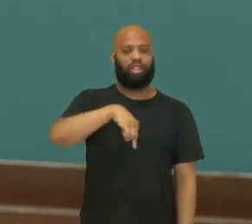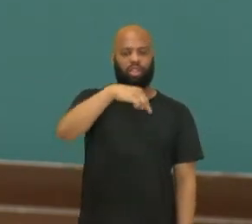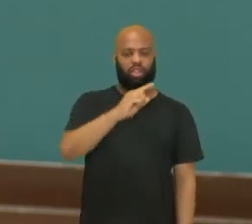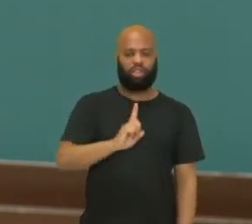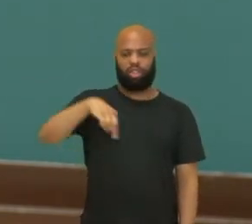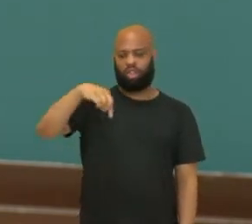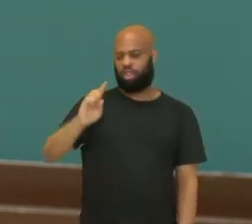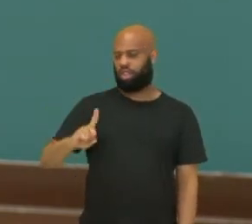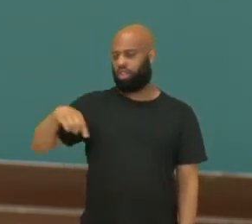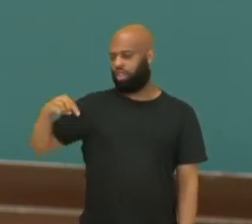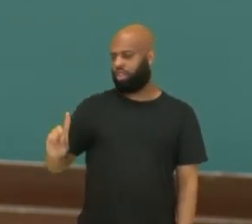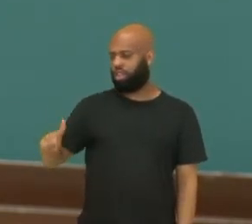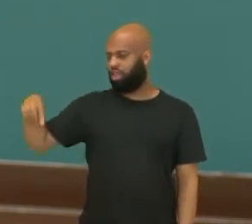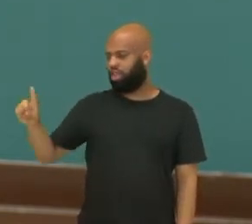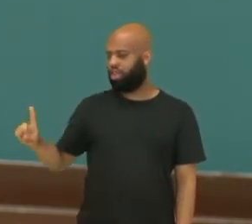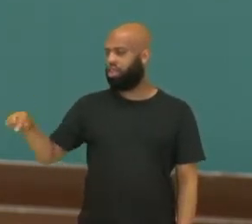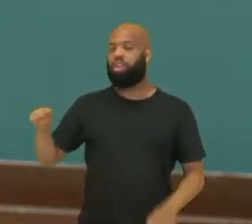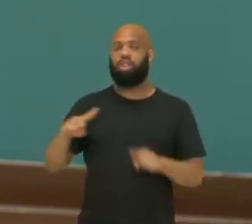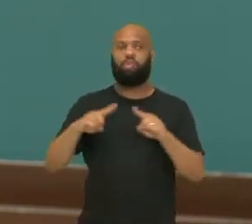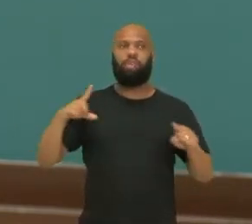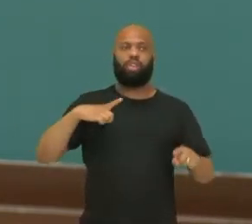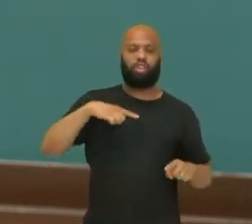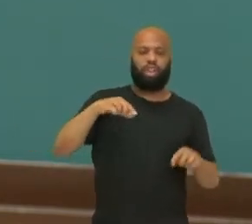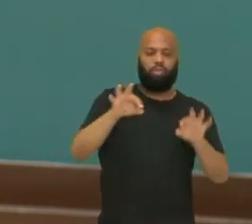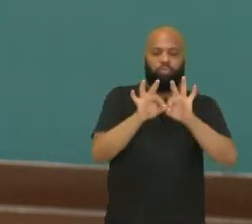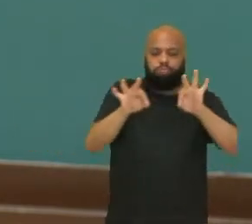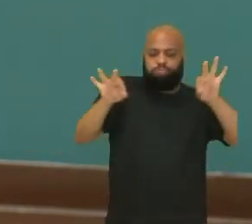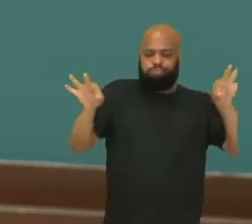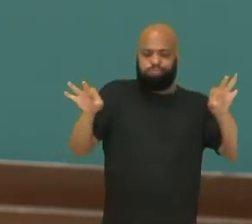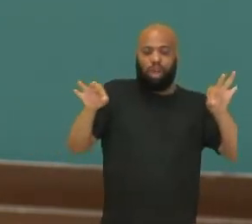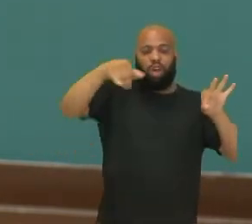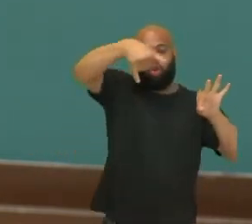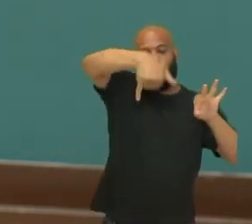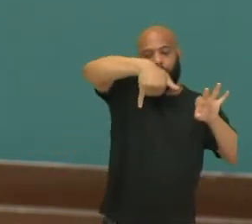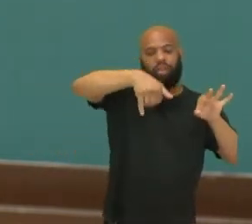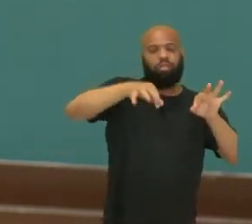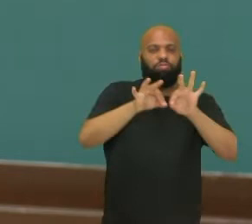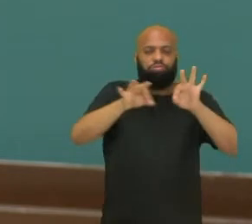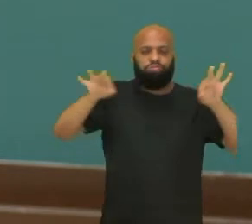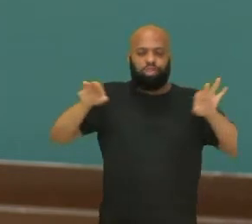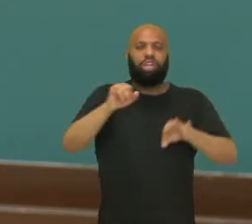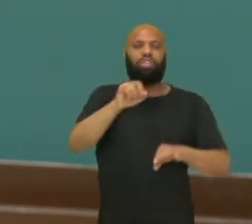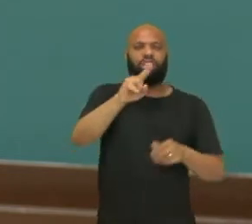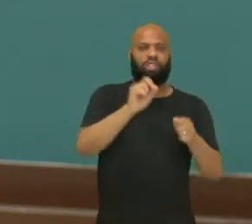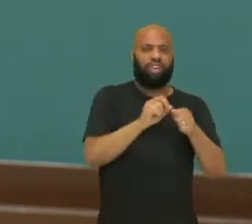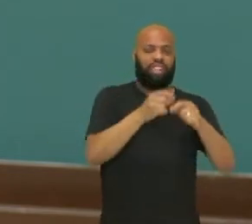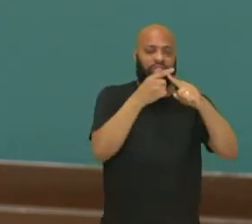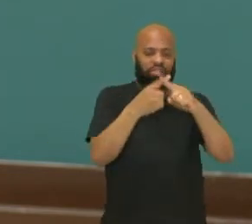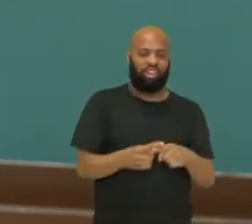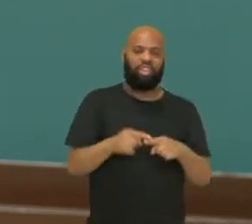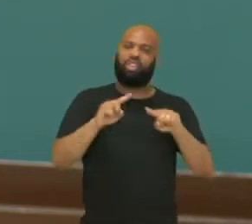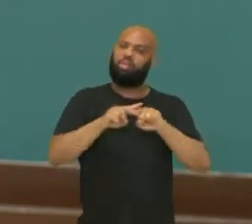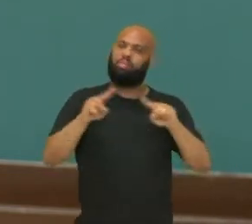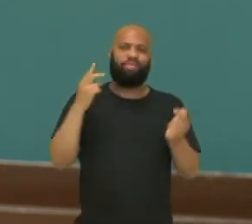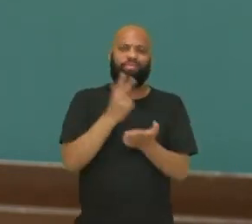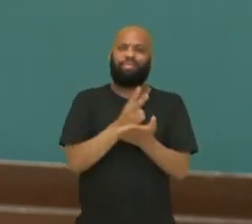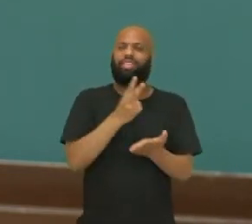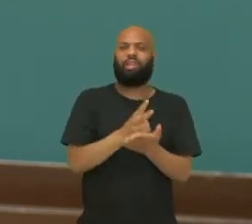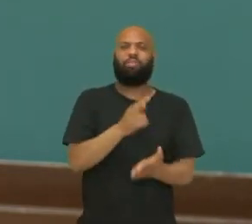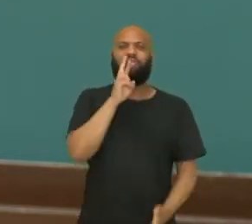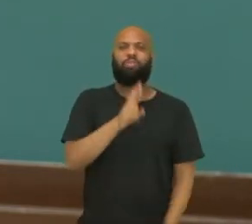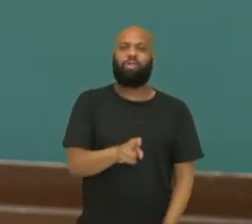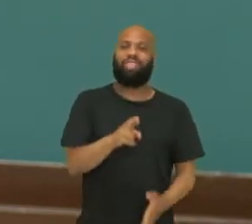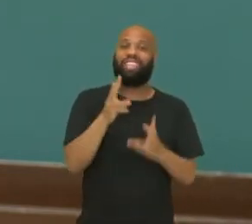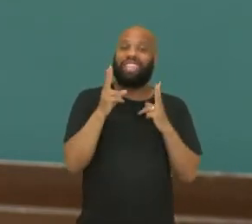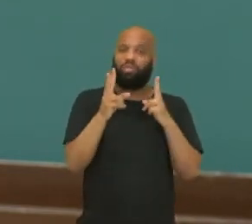baixa frequência, mas ele vai ter grande comprimento de onda. De modo que quando você multiplica, sempre vai dar o mesmo valor de